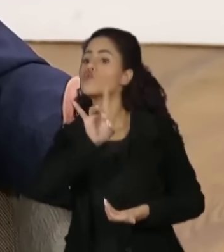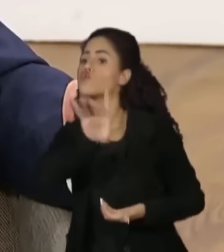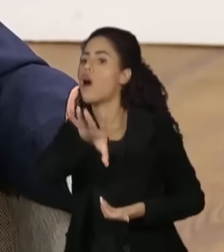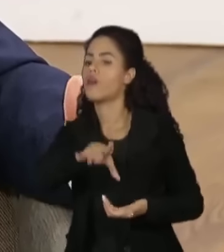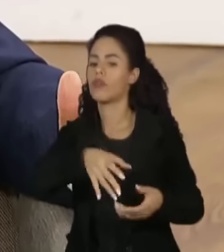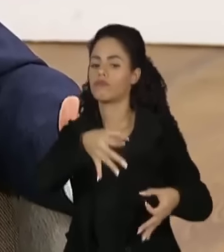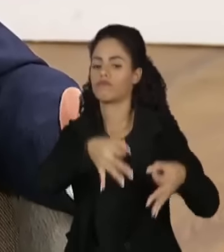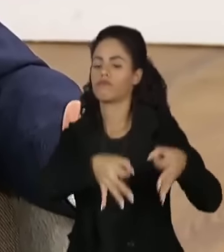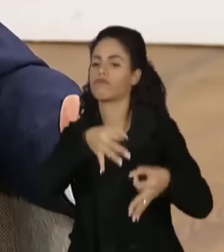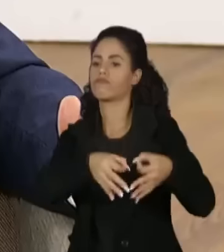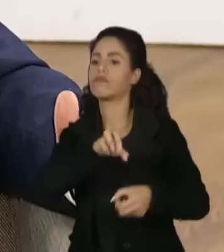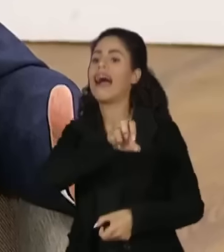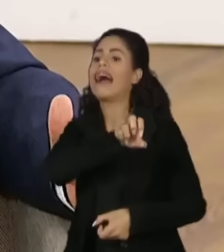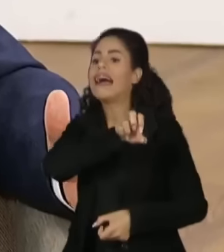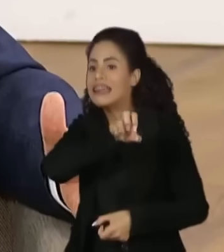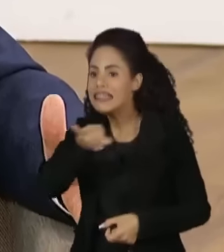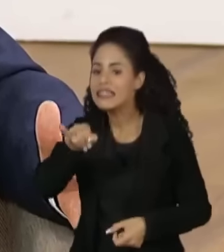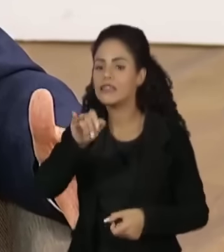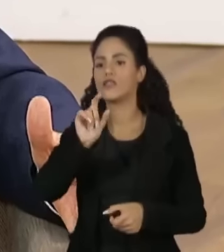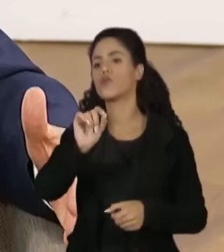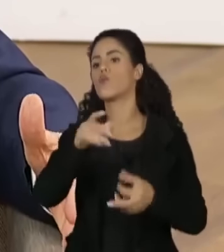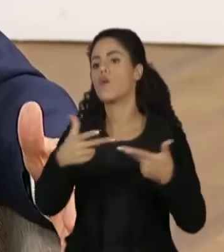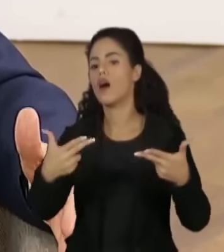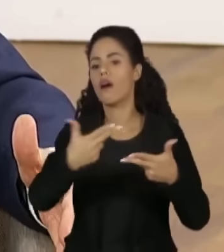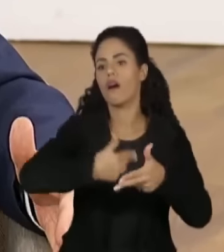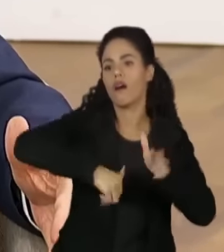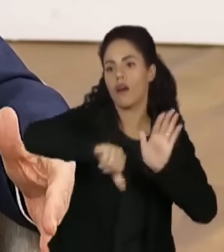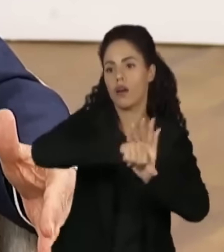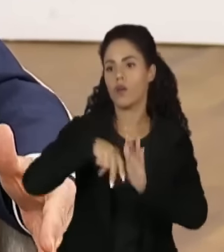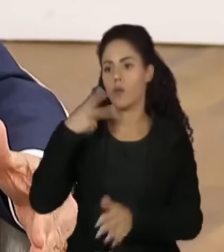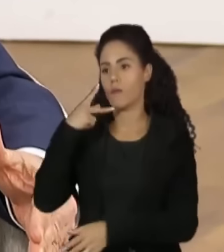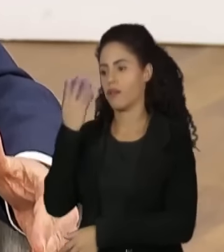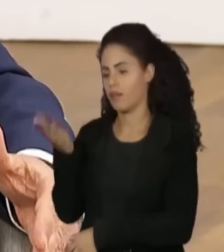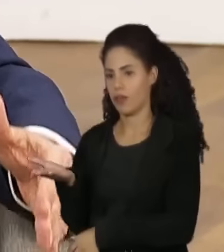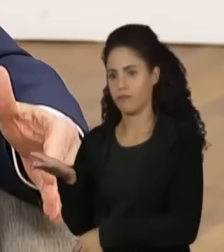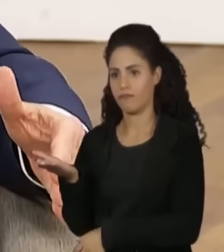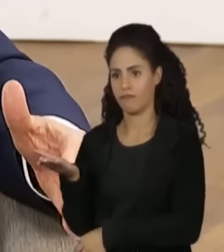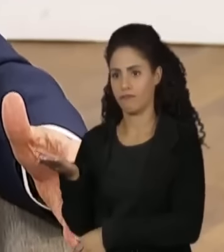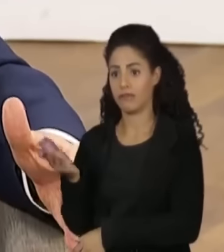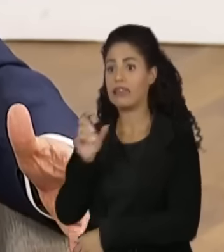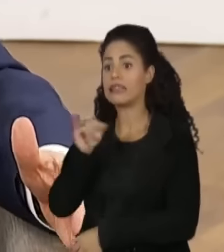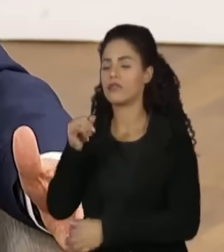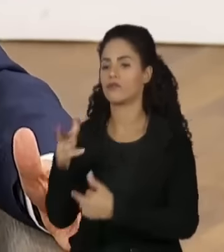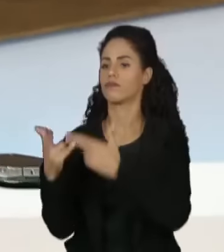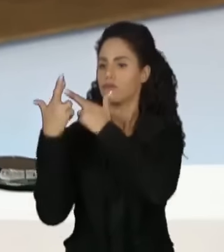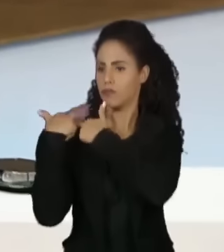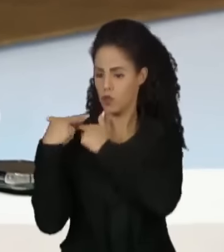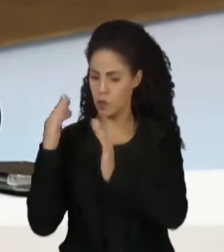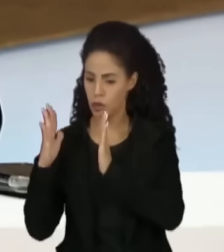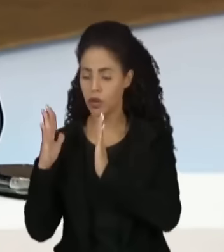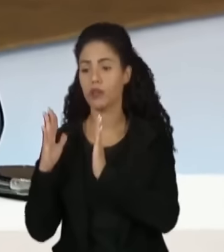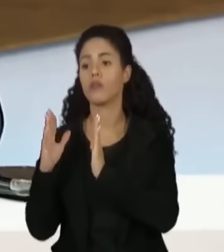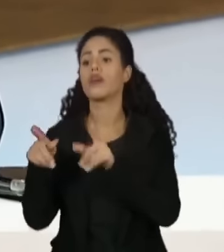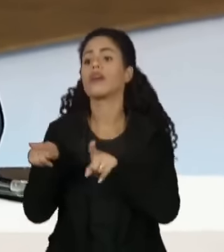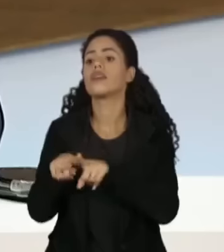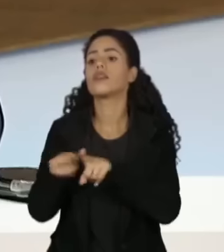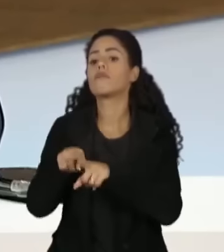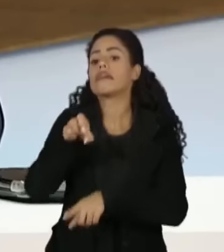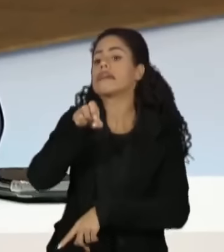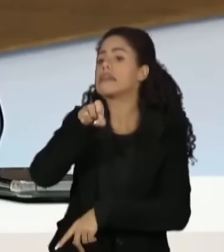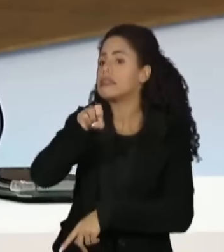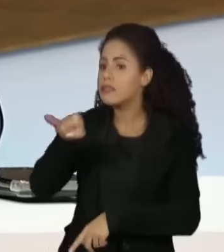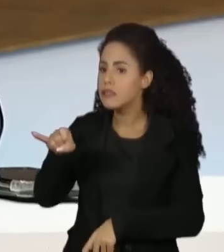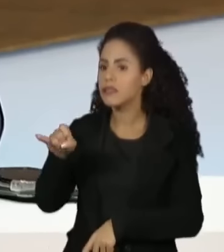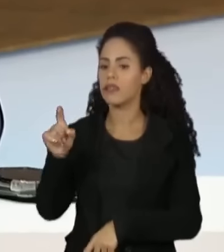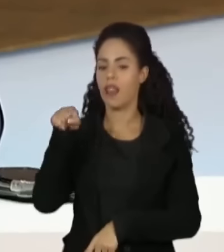competência se o fato tivesse sido praticado pelo parlamentar enquanto estivesse no cargo e em razão